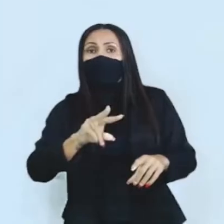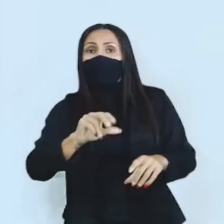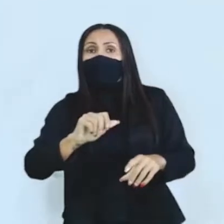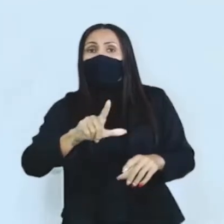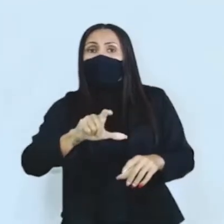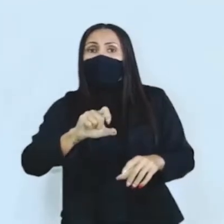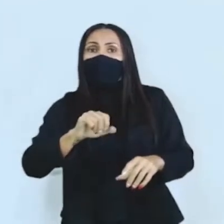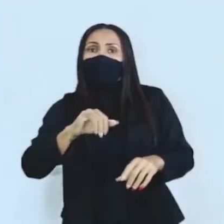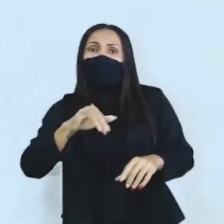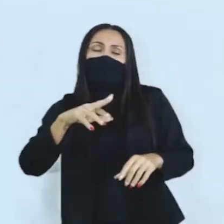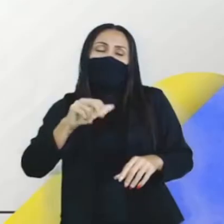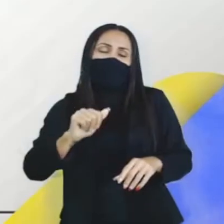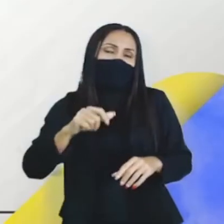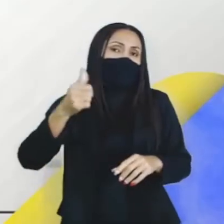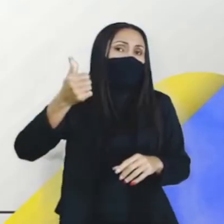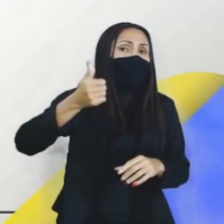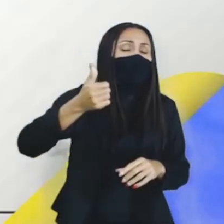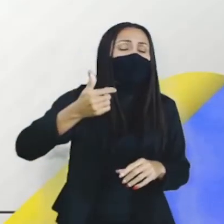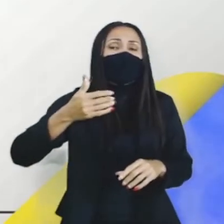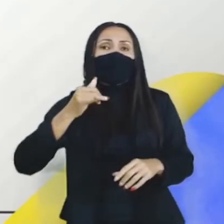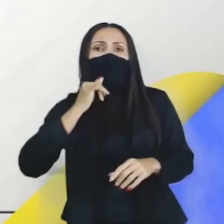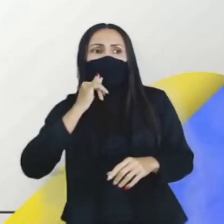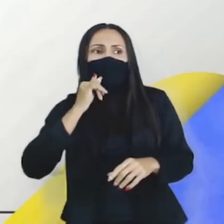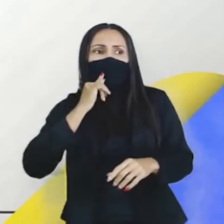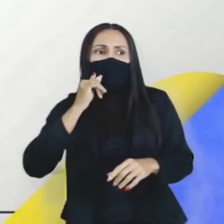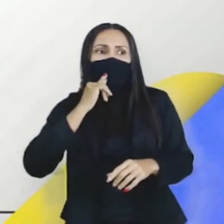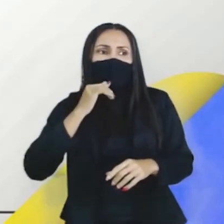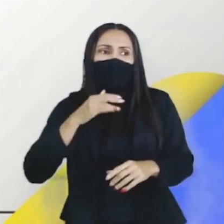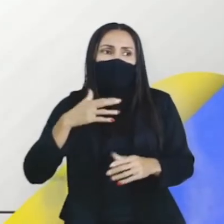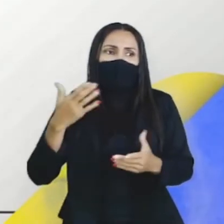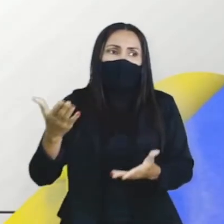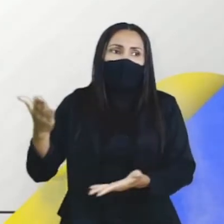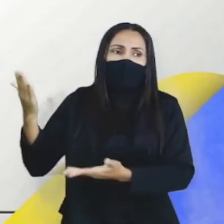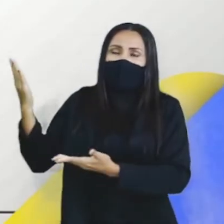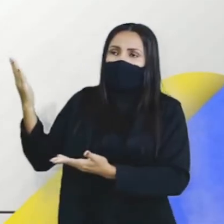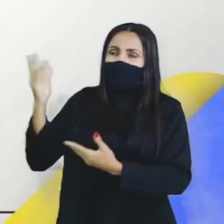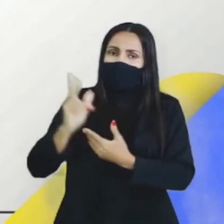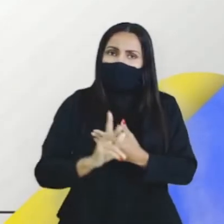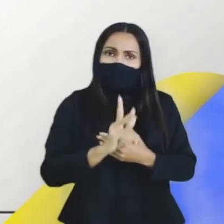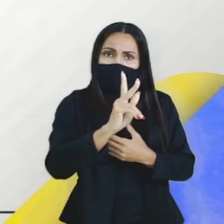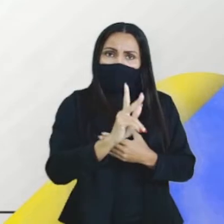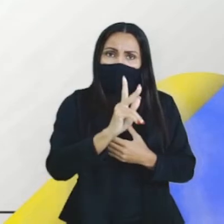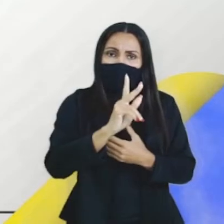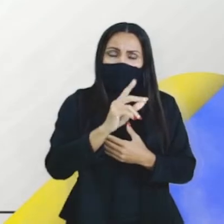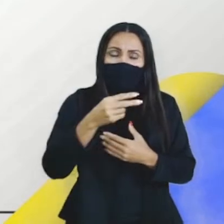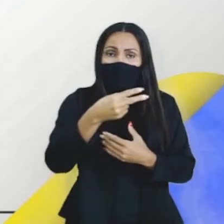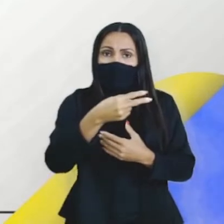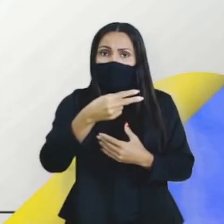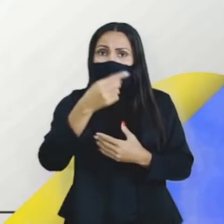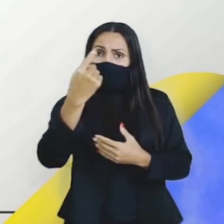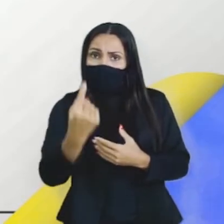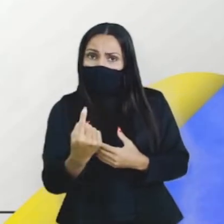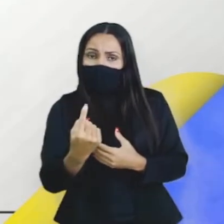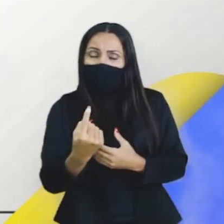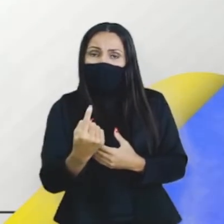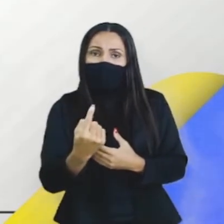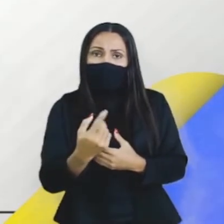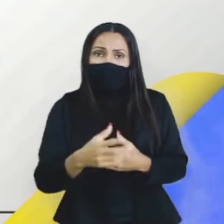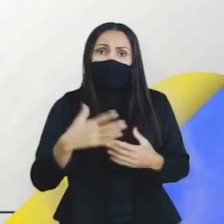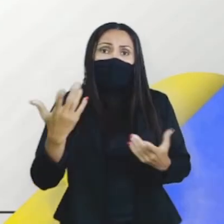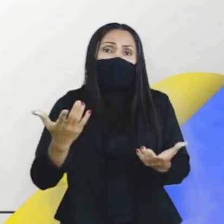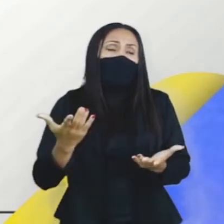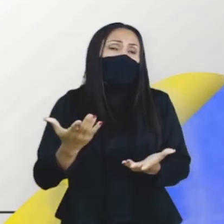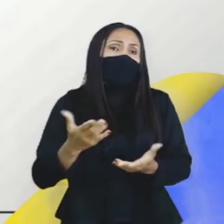no primeiro exemplo, a gente tem o fator de deformação K igual a 1. Isso aí está indicando qual